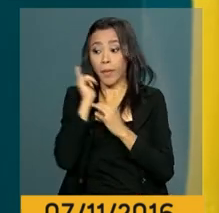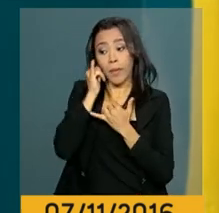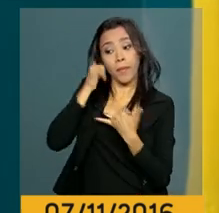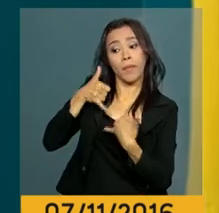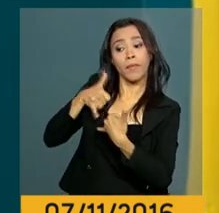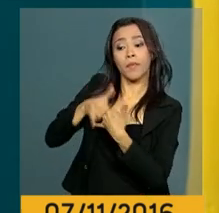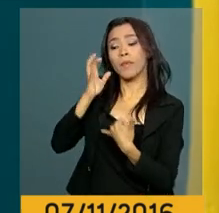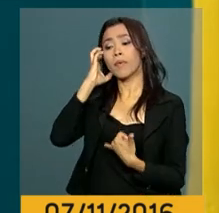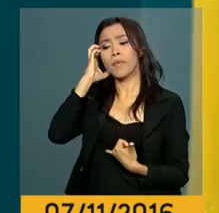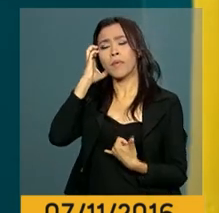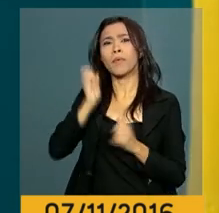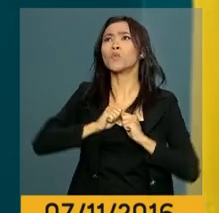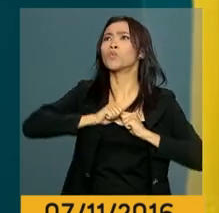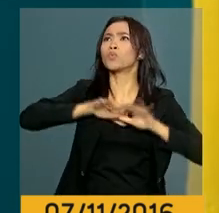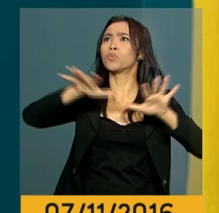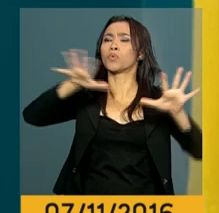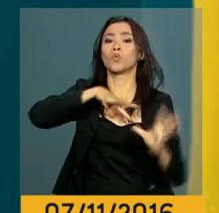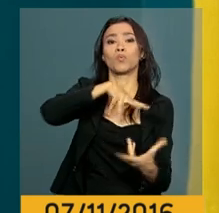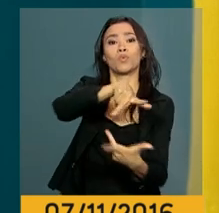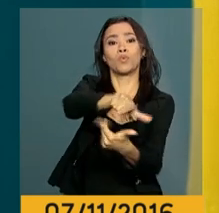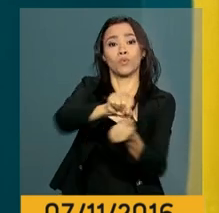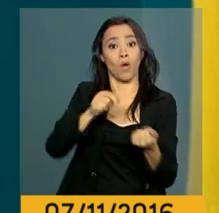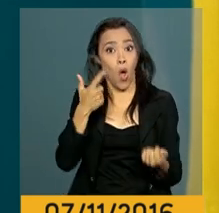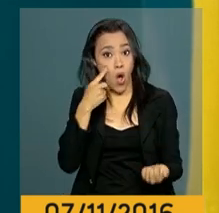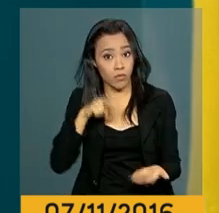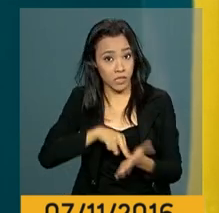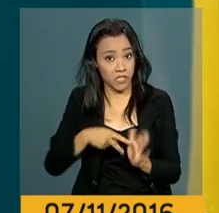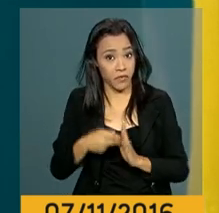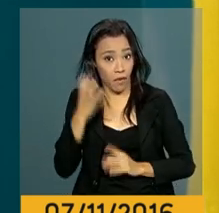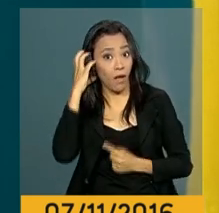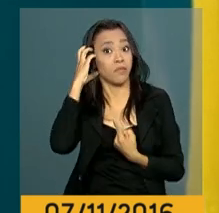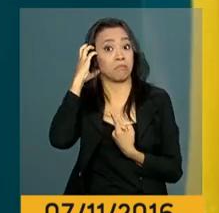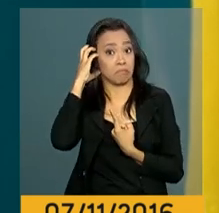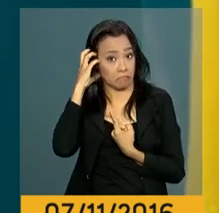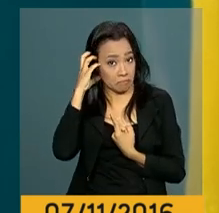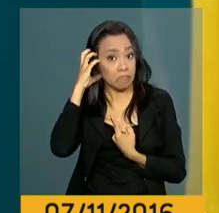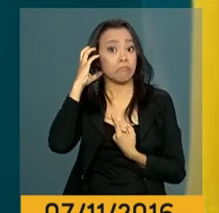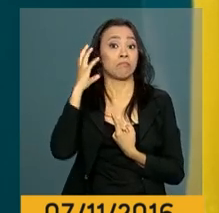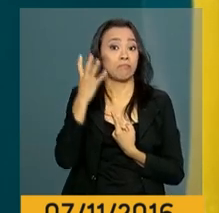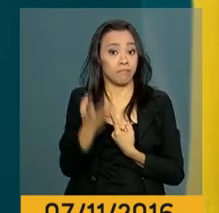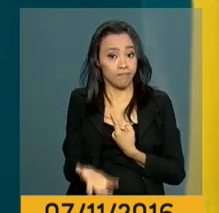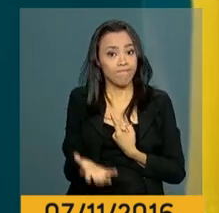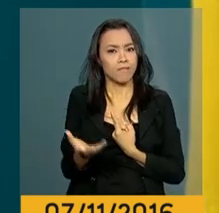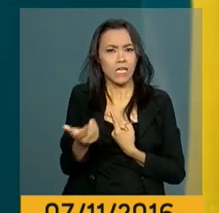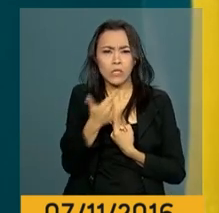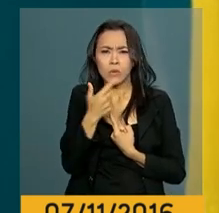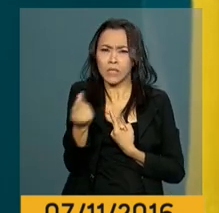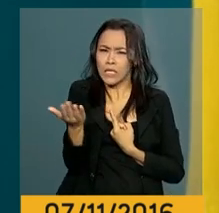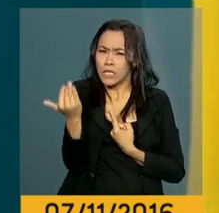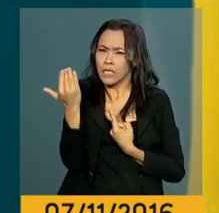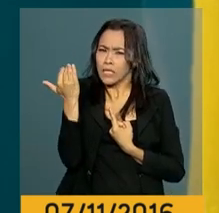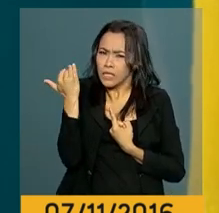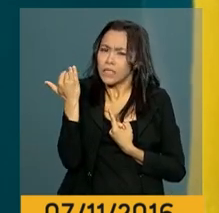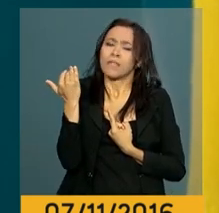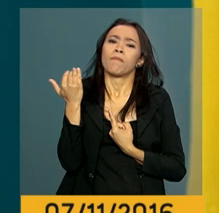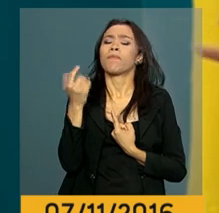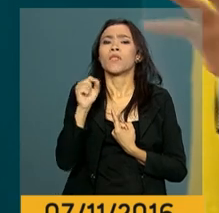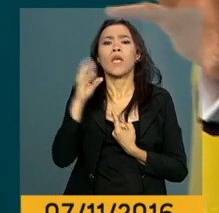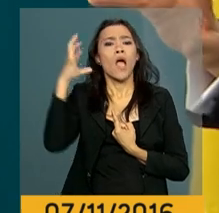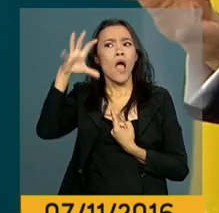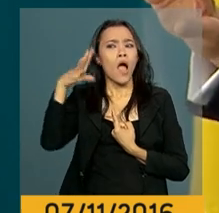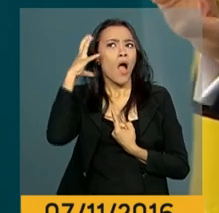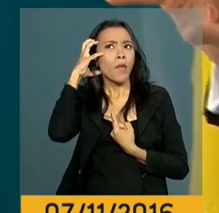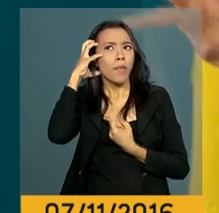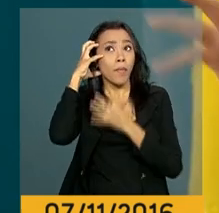com radioamadores do mundo todo. Vejam o que significa rádio. Estou falando na sua expressão mais singela. Comunica-se